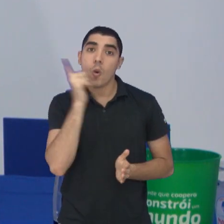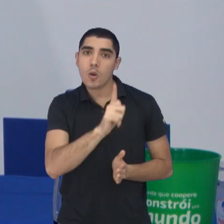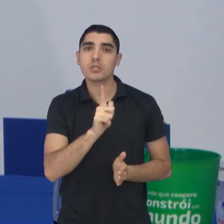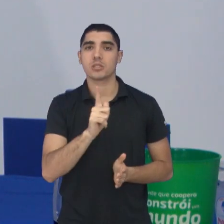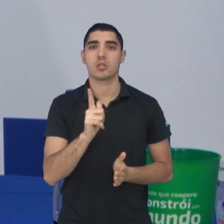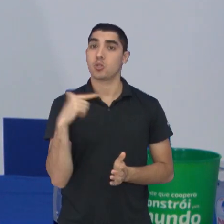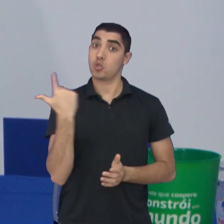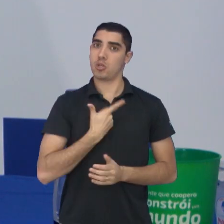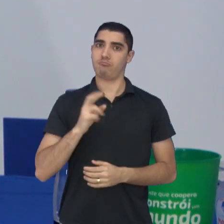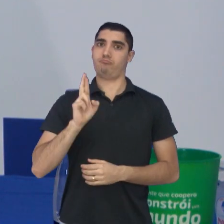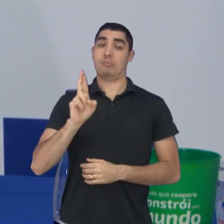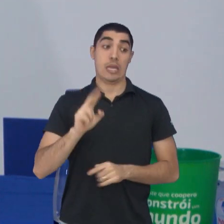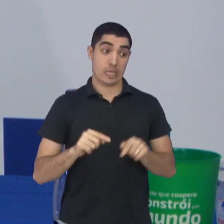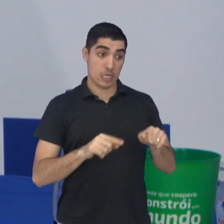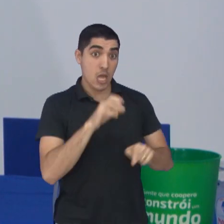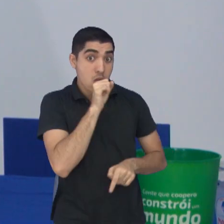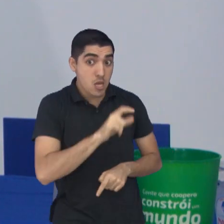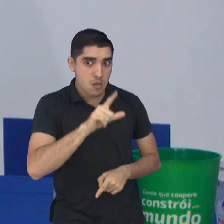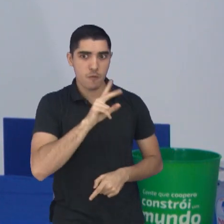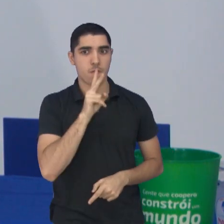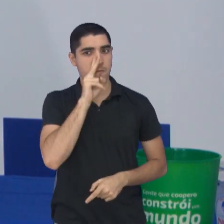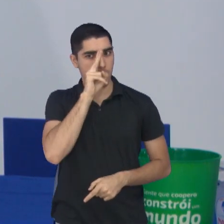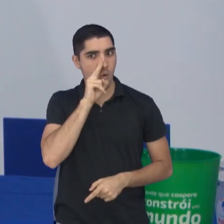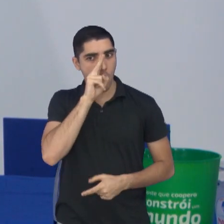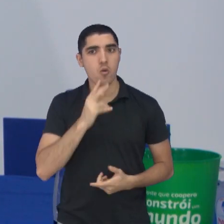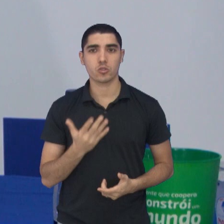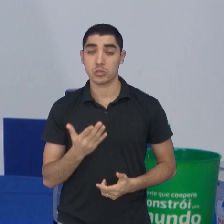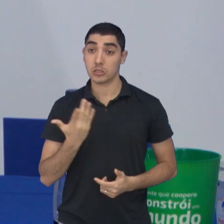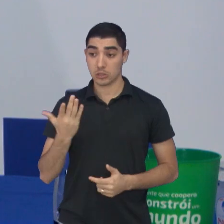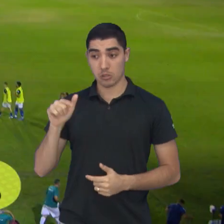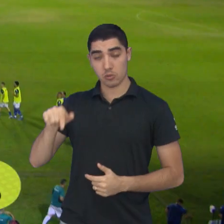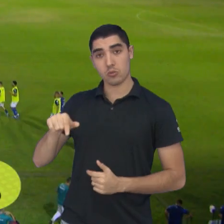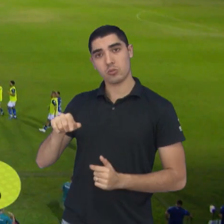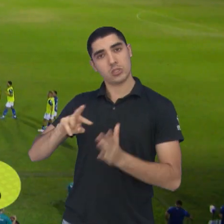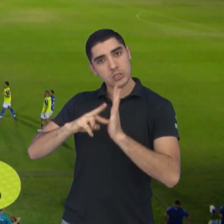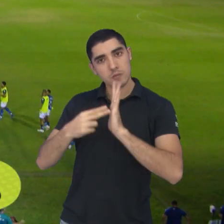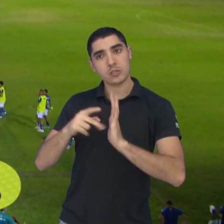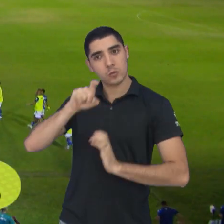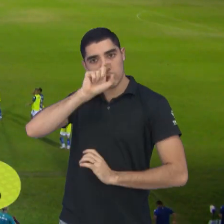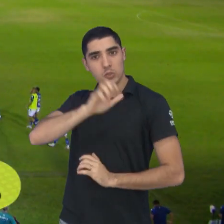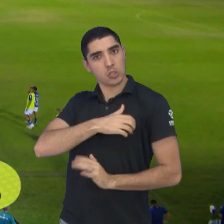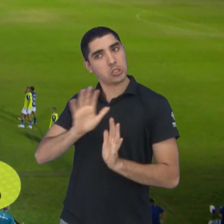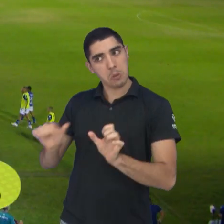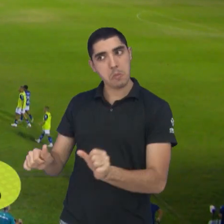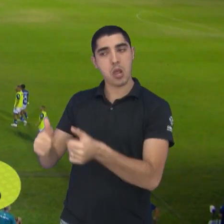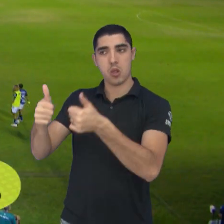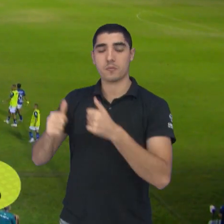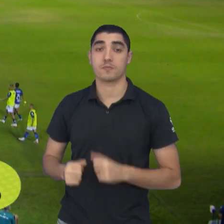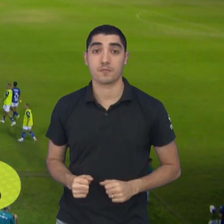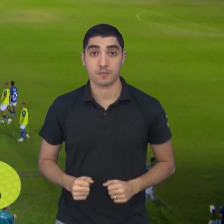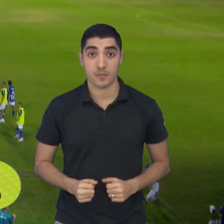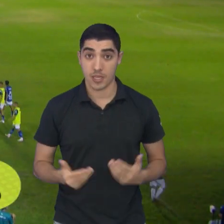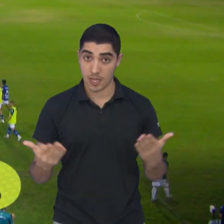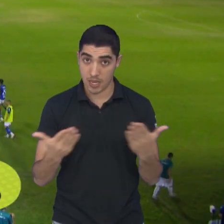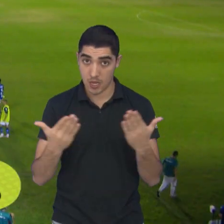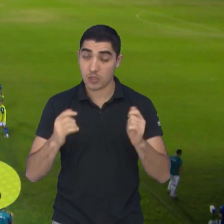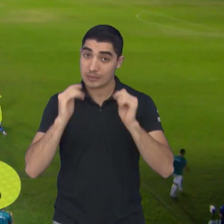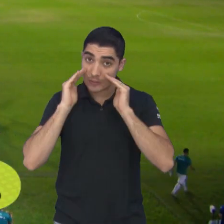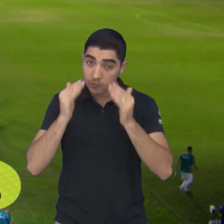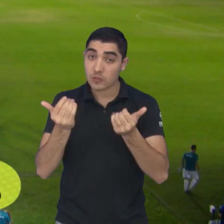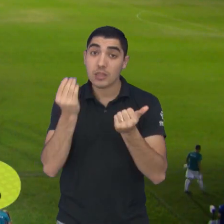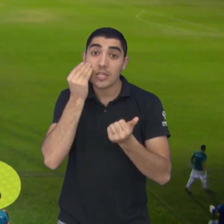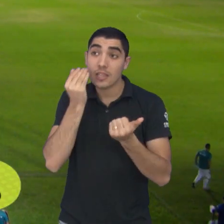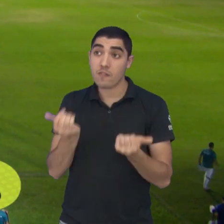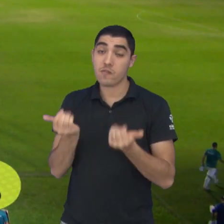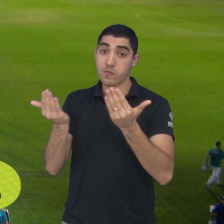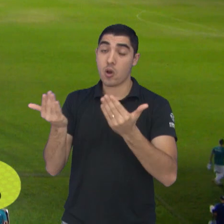situação contra um bom adversário. Então, isso é um prenúncio de melhora. Agora, o São José precisa buscar a vitória fora de